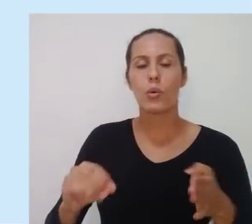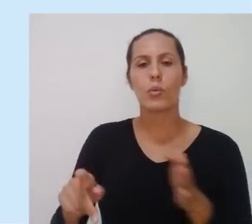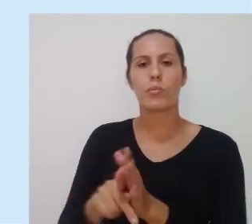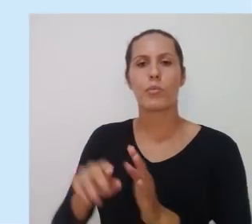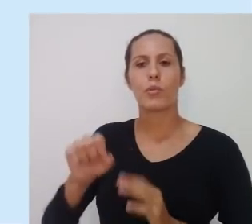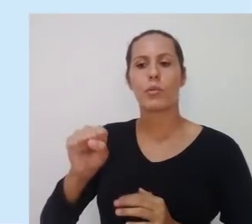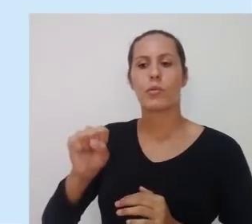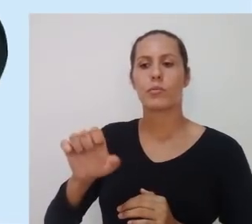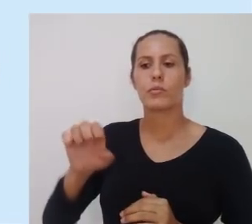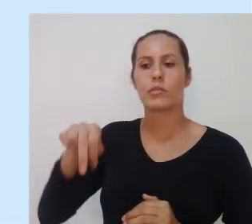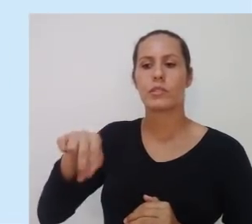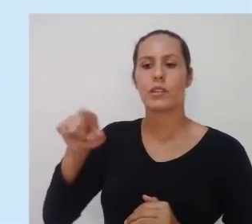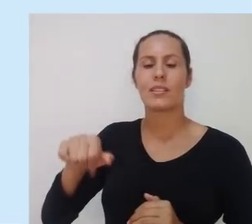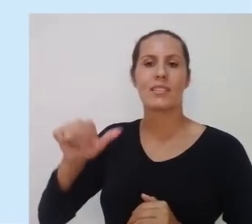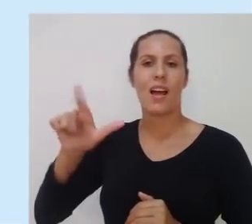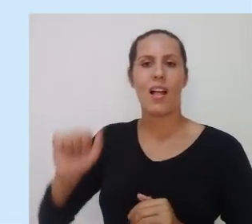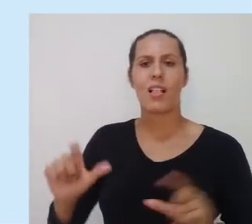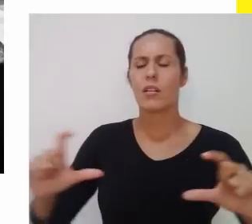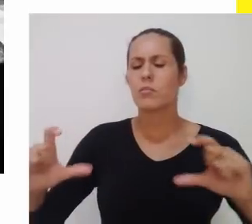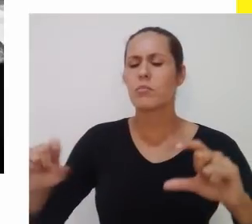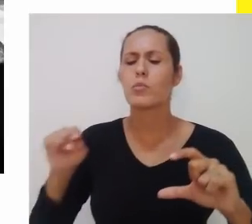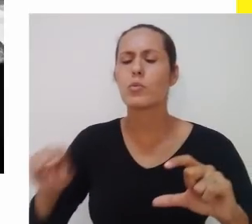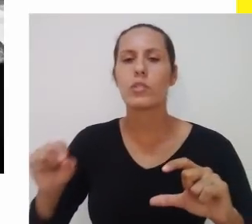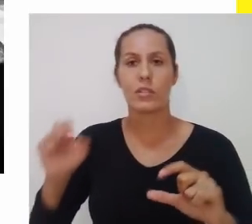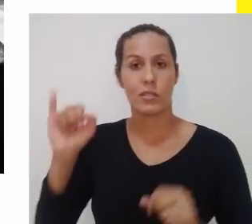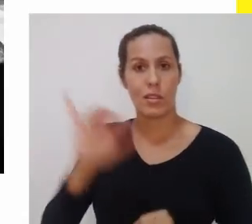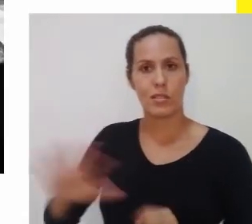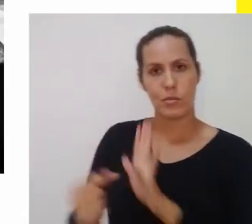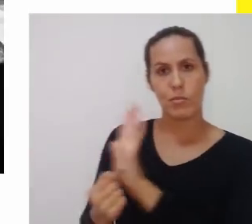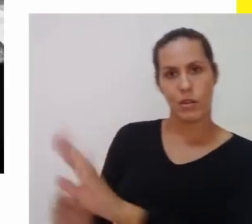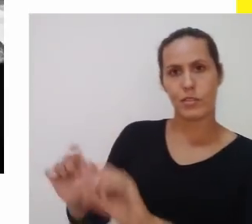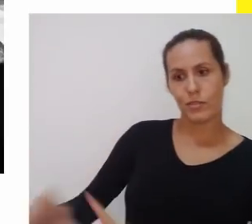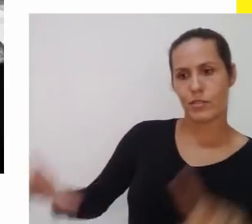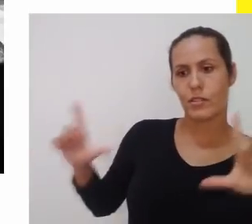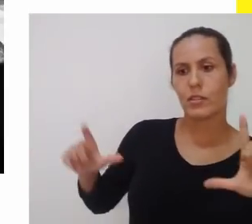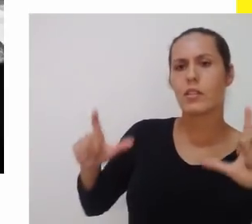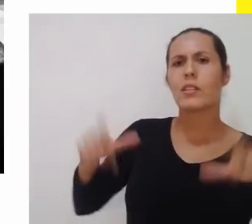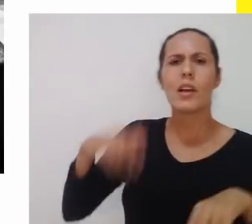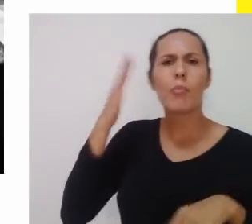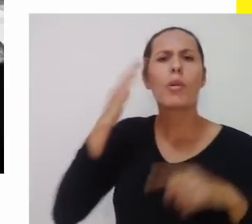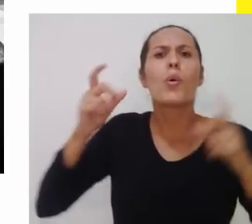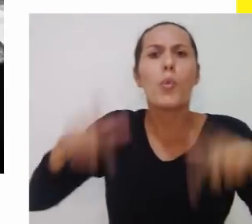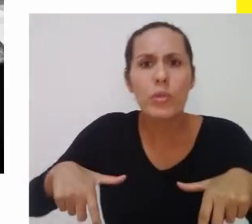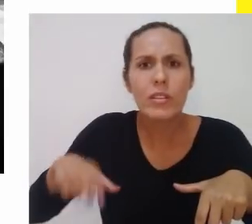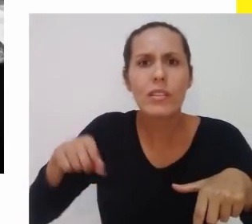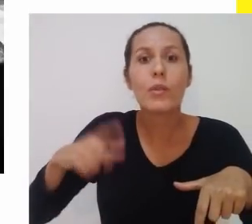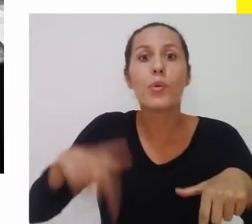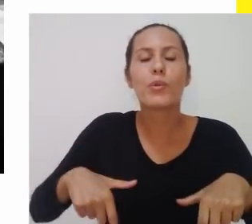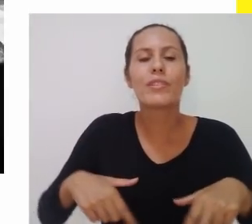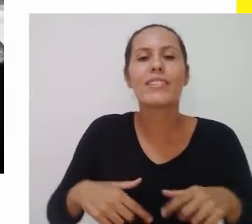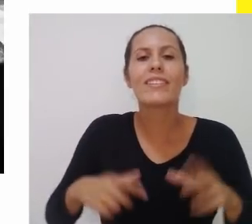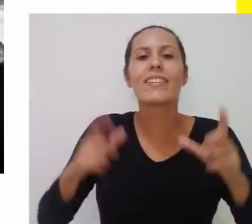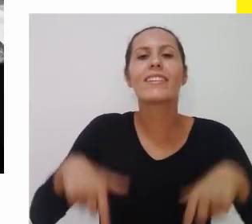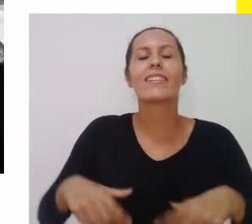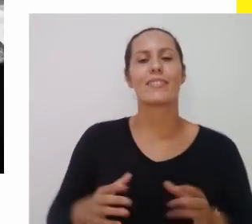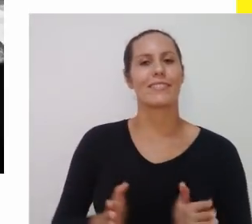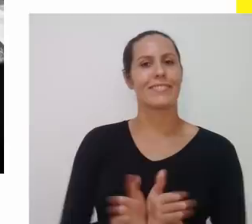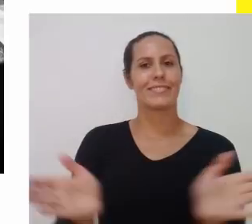senzala. Observem agora a imagem que vai aparecer para vocês. Isso aí, gente, sabe onde é?